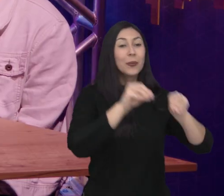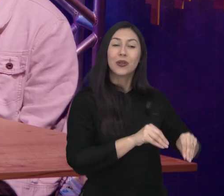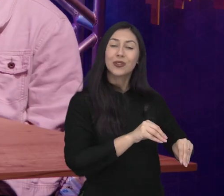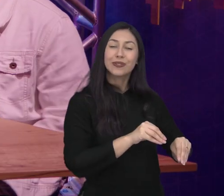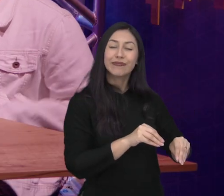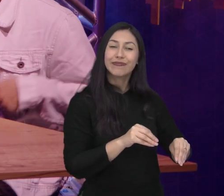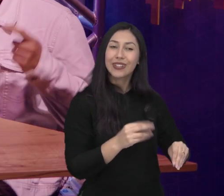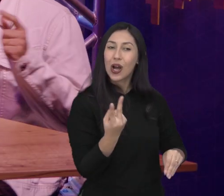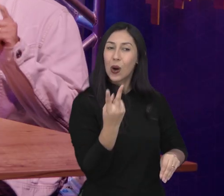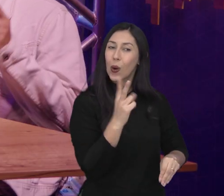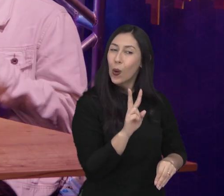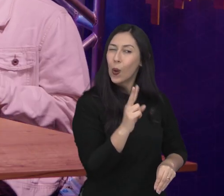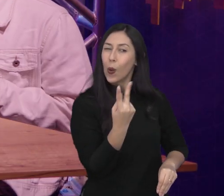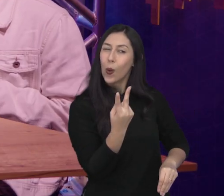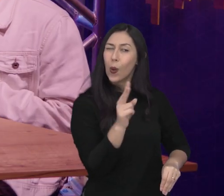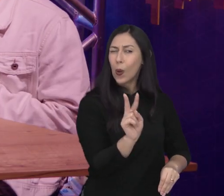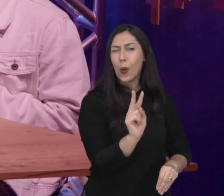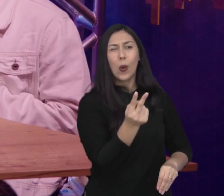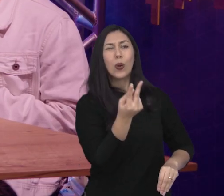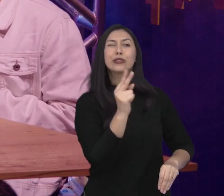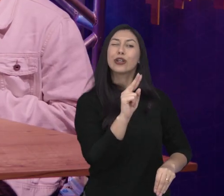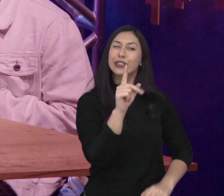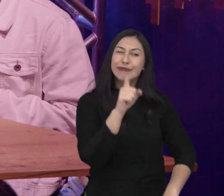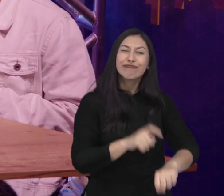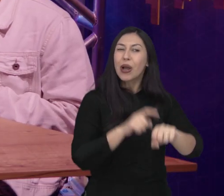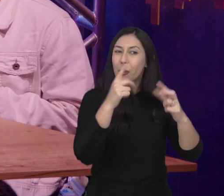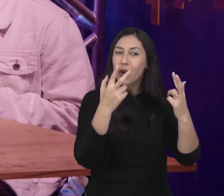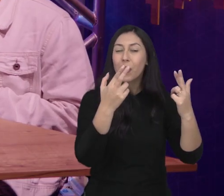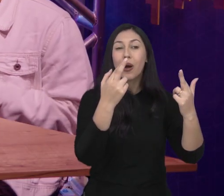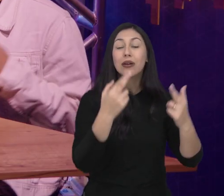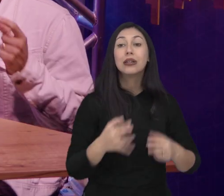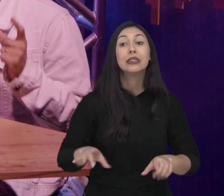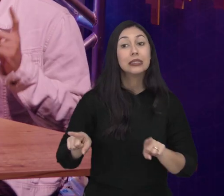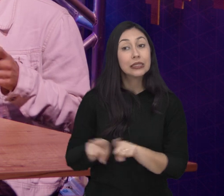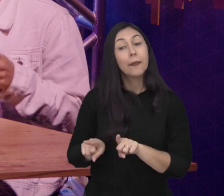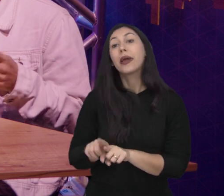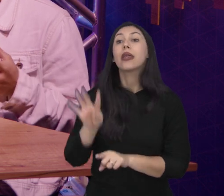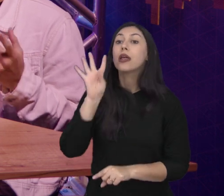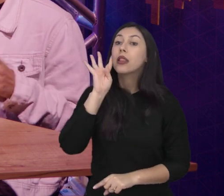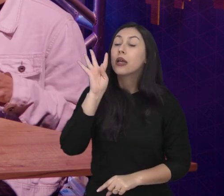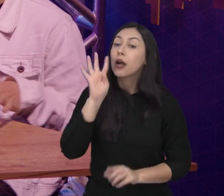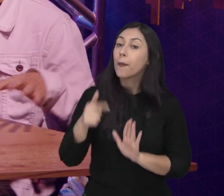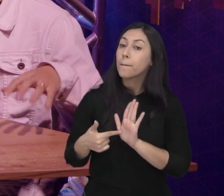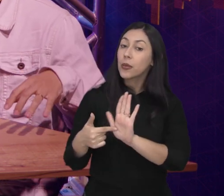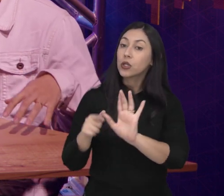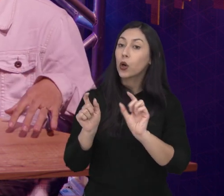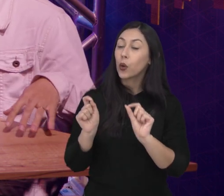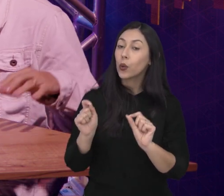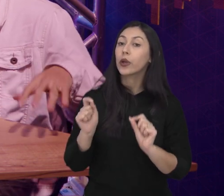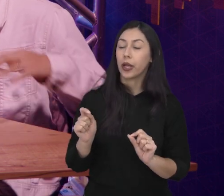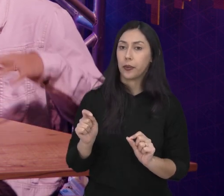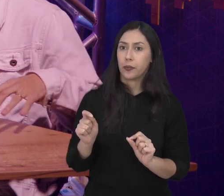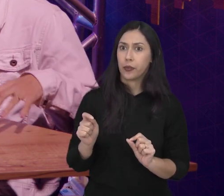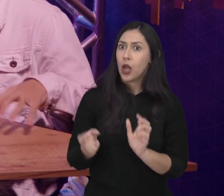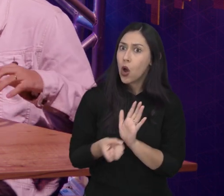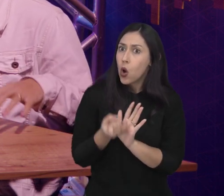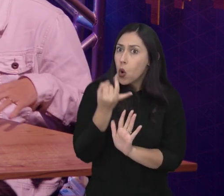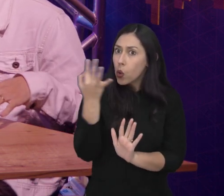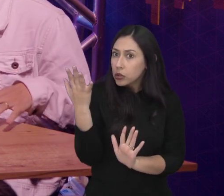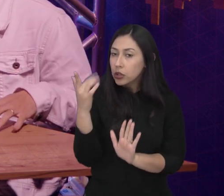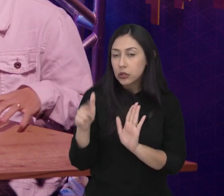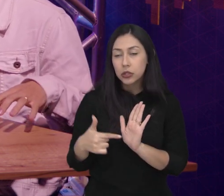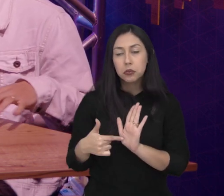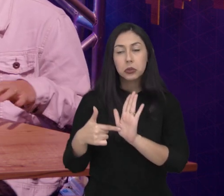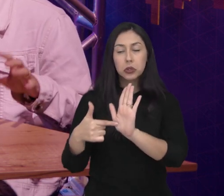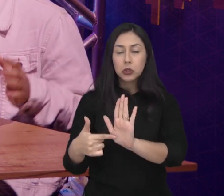todo imigrante é um emigrante, passa pelos dois processos, né? Sim, e eu acho legal a gente ressaltar uma coisa, galera. Esse número que a gente falou